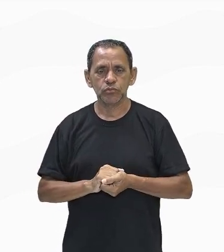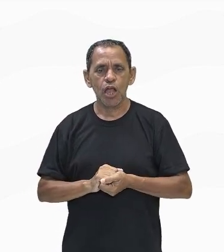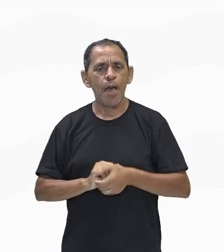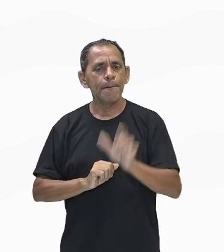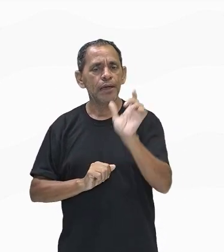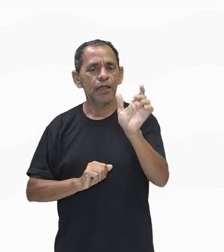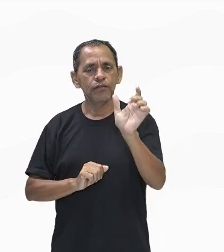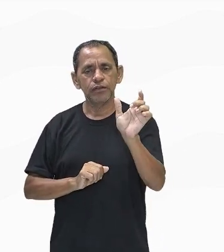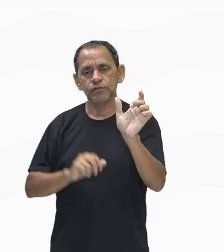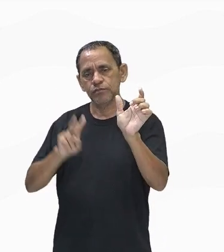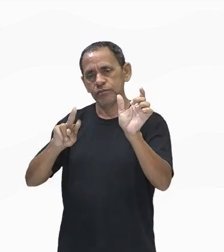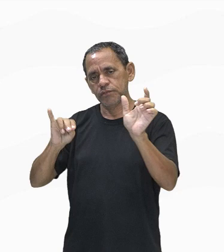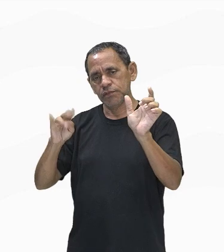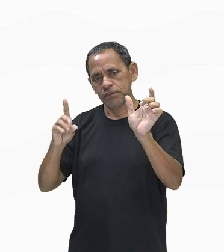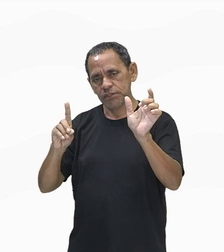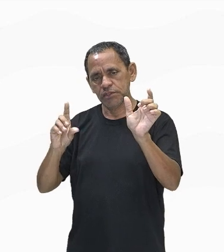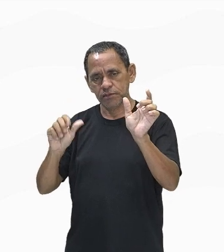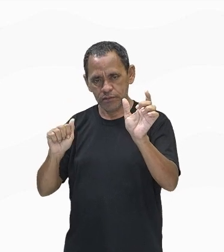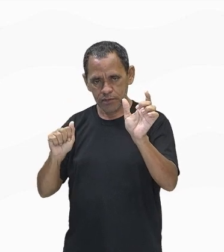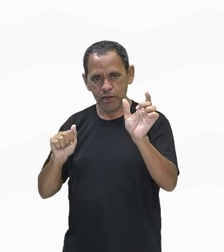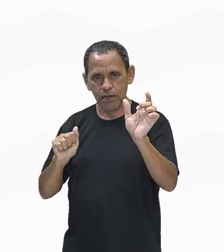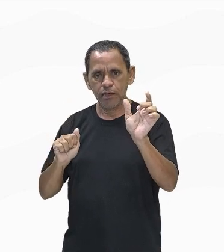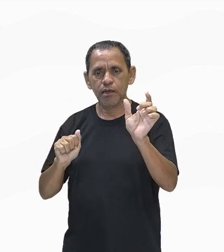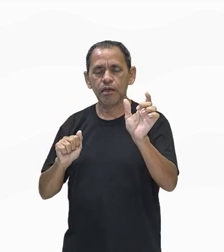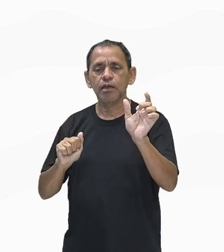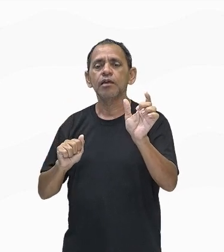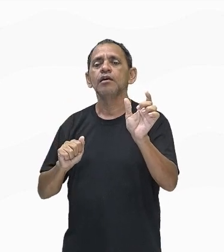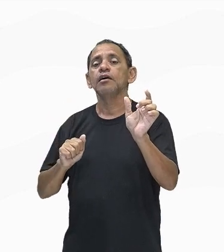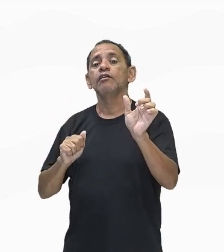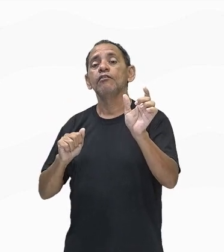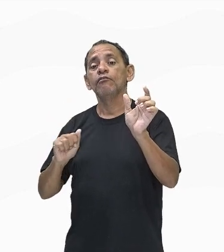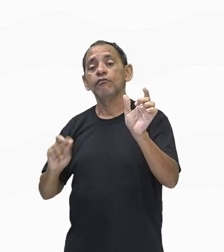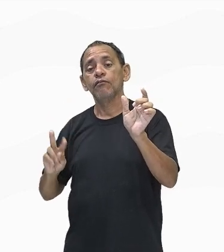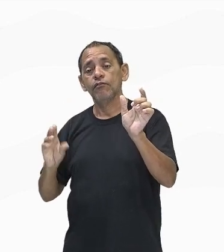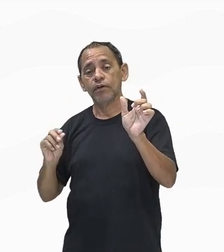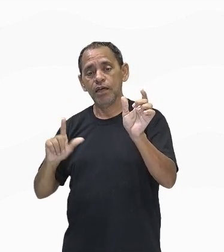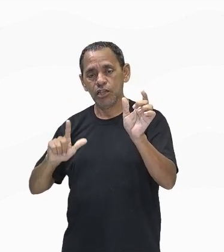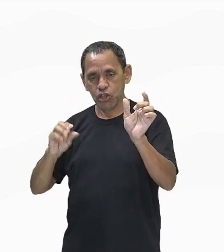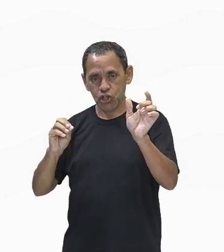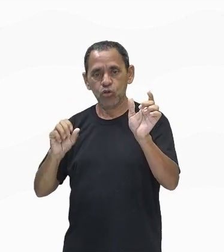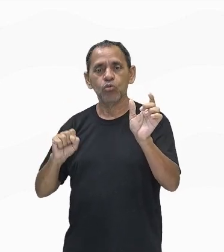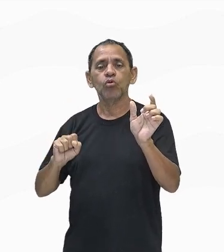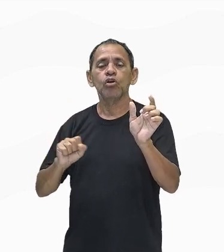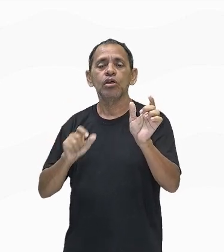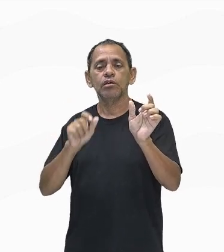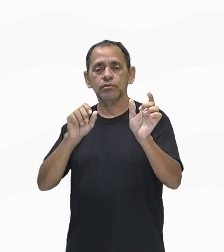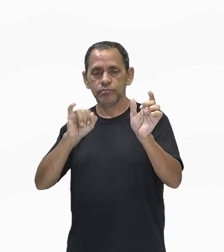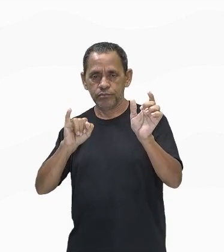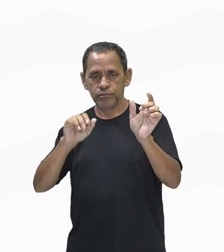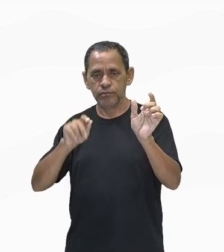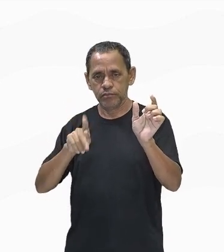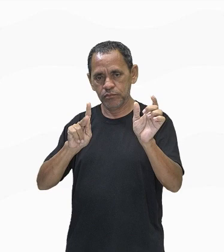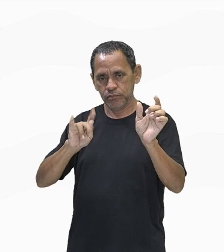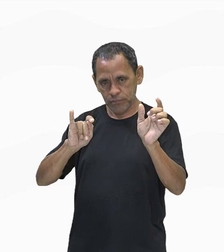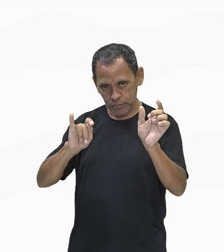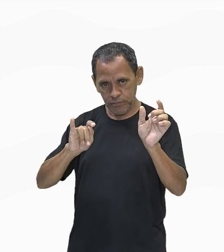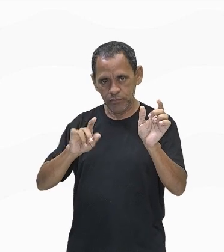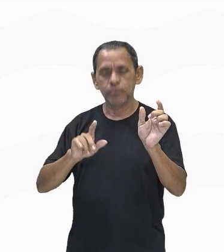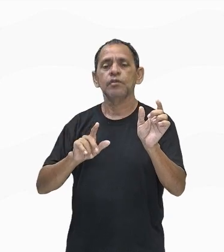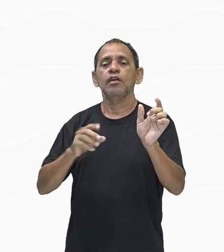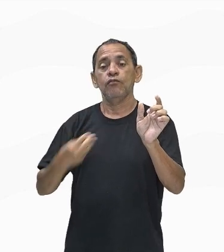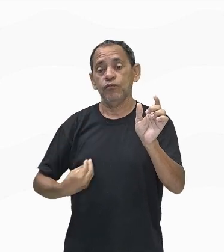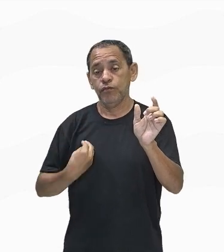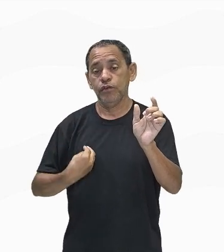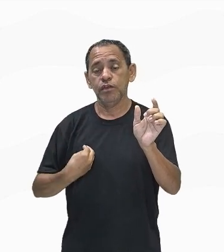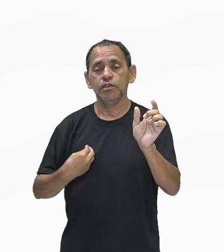dizer vida e Gai, valor ou merecimento. Por isso, essa mandala é utilizada para se referir às